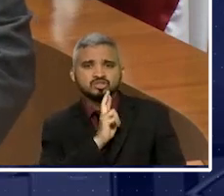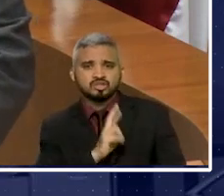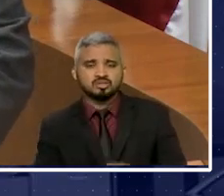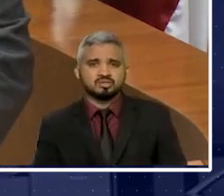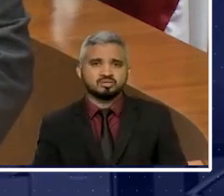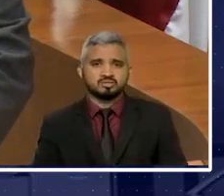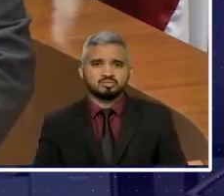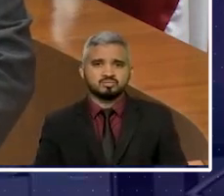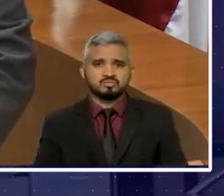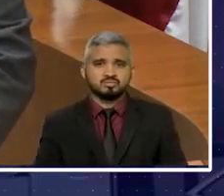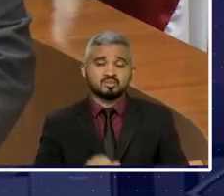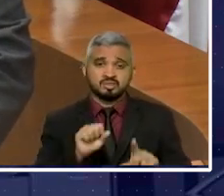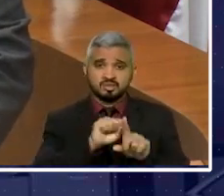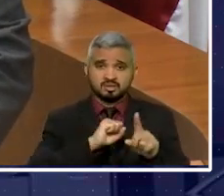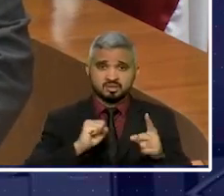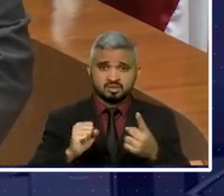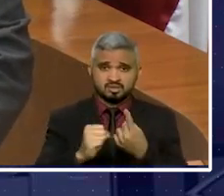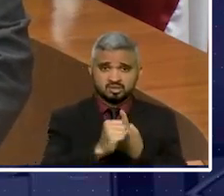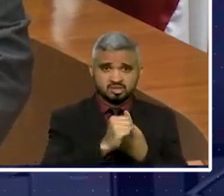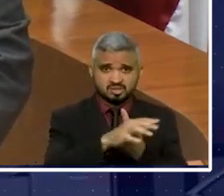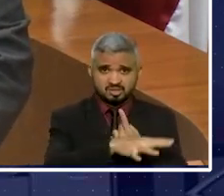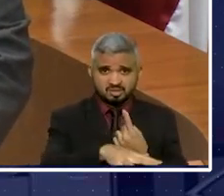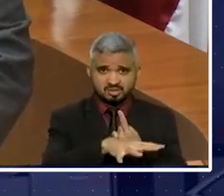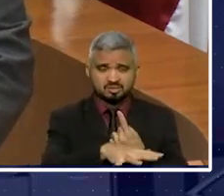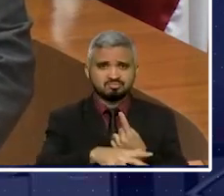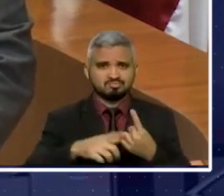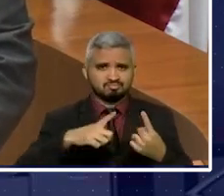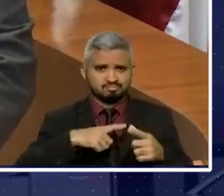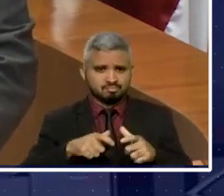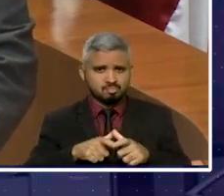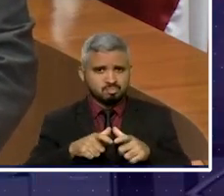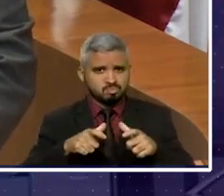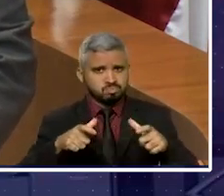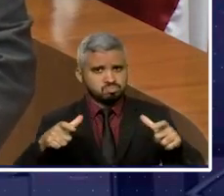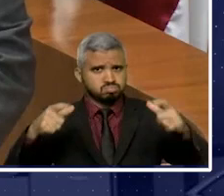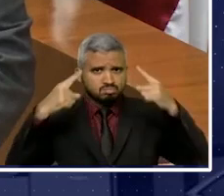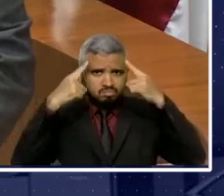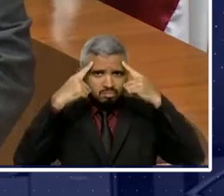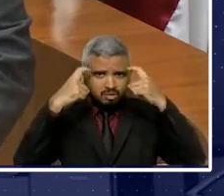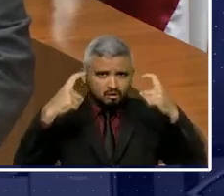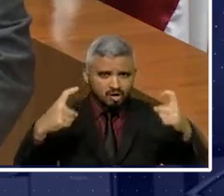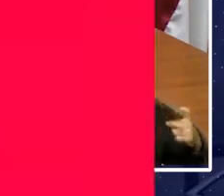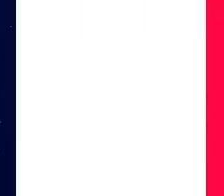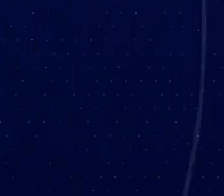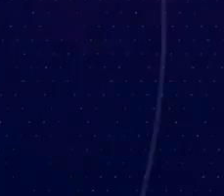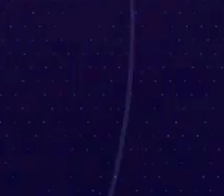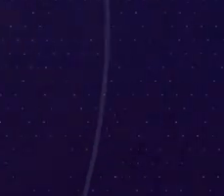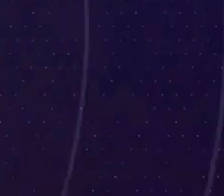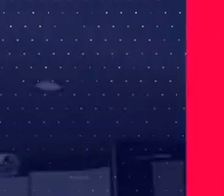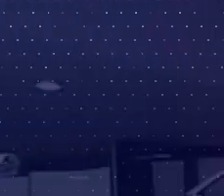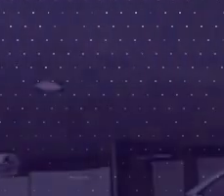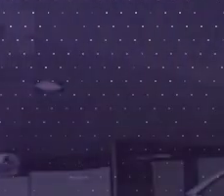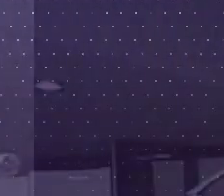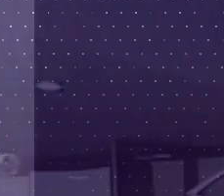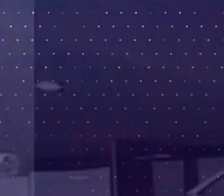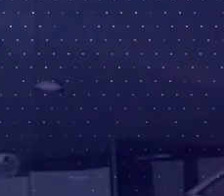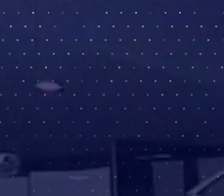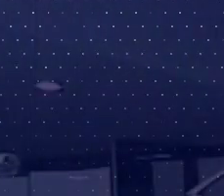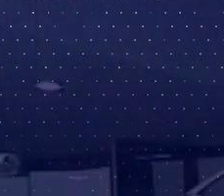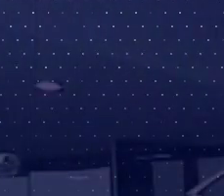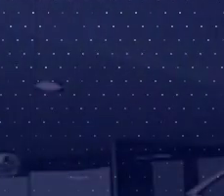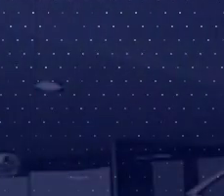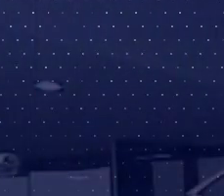a ponte precisa ser avaliada de forma urgente por meio de uma equipe de infraestrutura. Outras notícias no